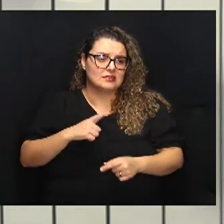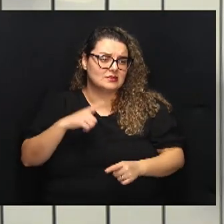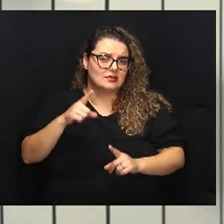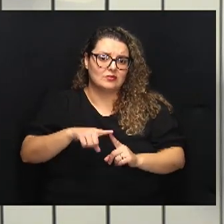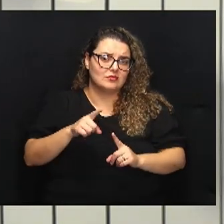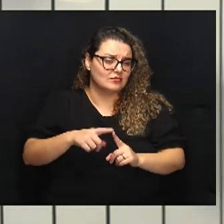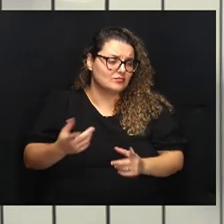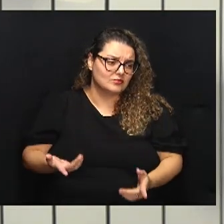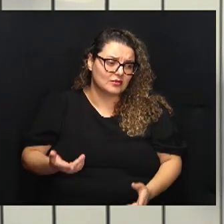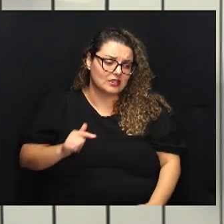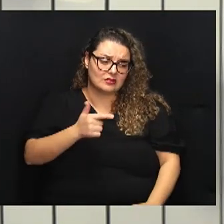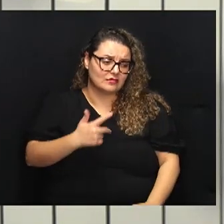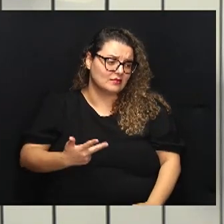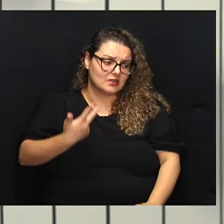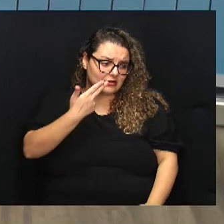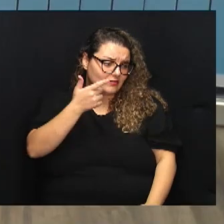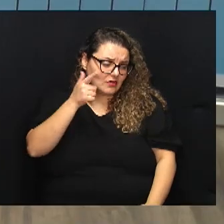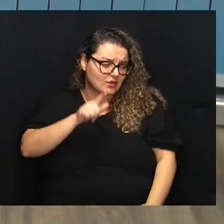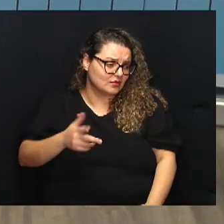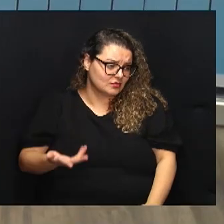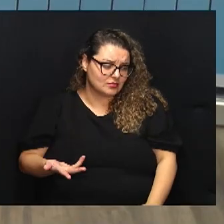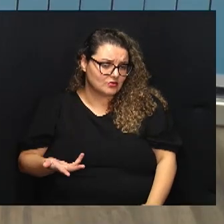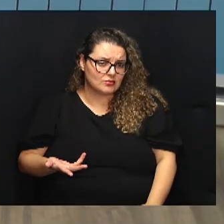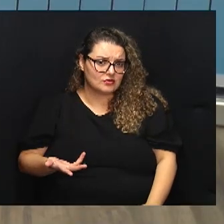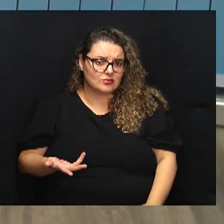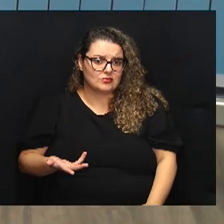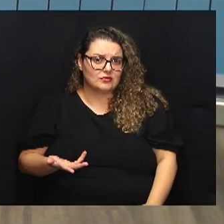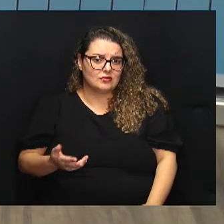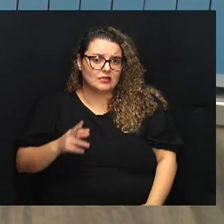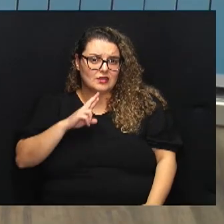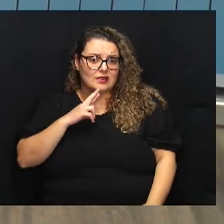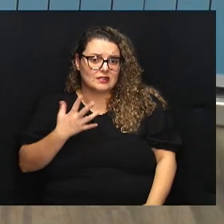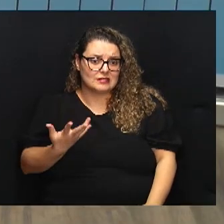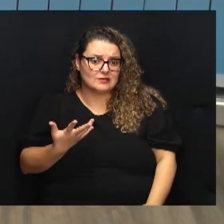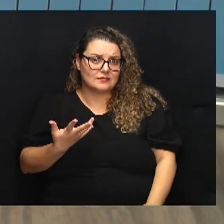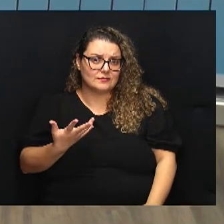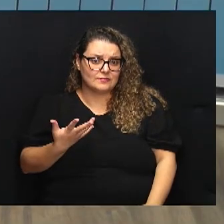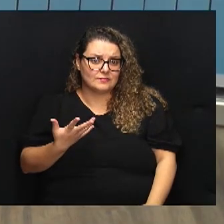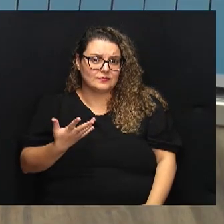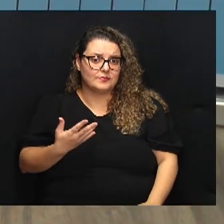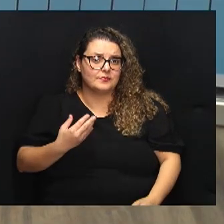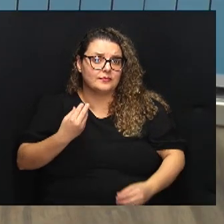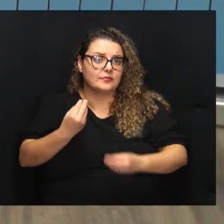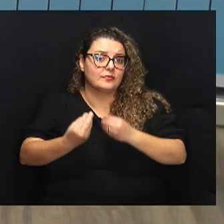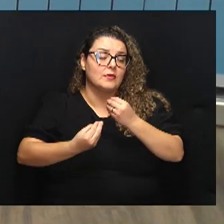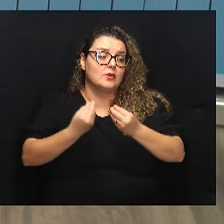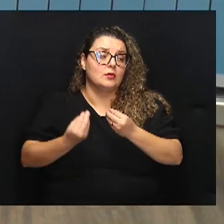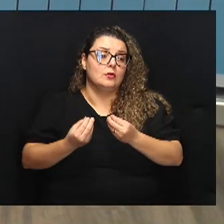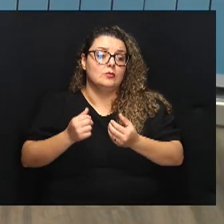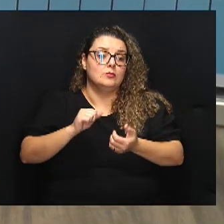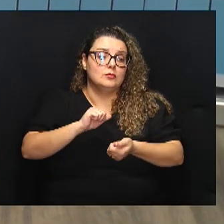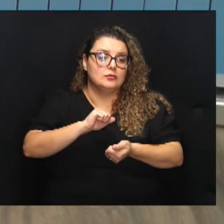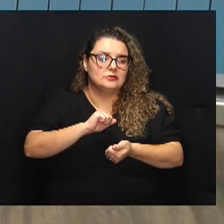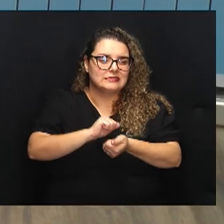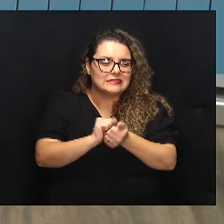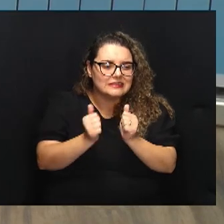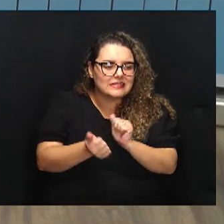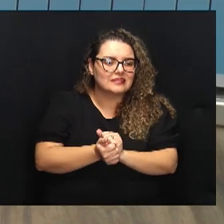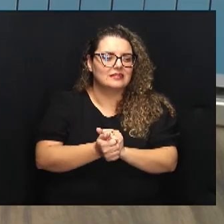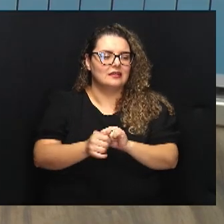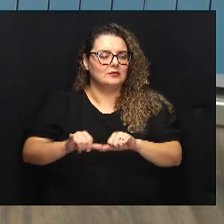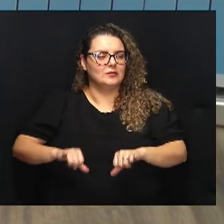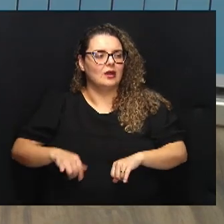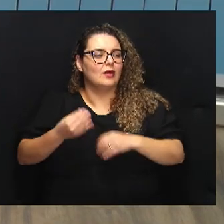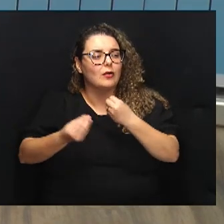é uma cirurgia que vai conseguir ali resolver. Como que ressignifica a dor? Como é que é essa